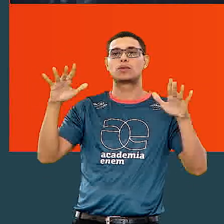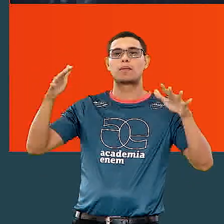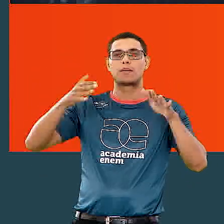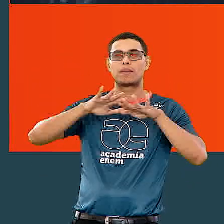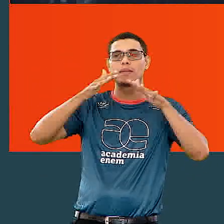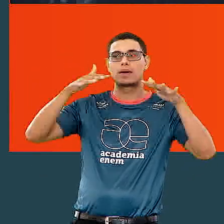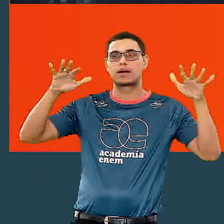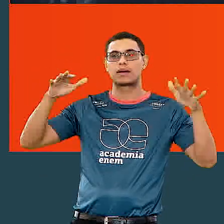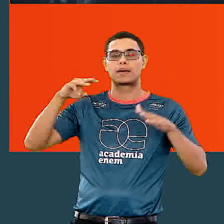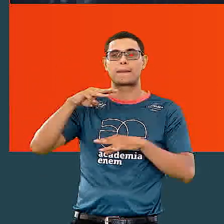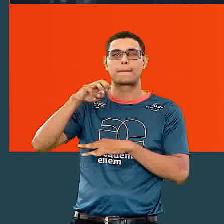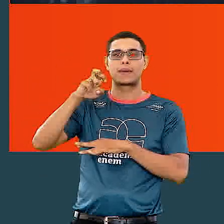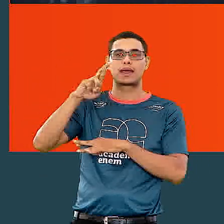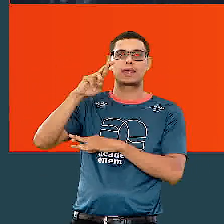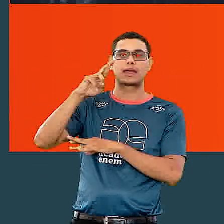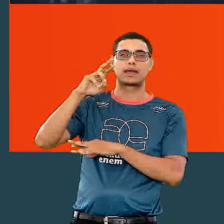de